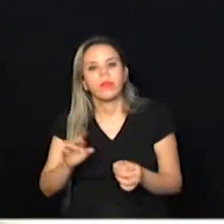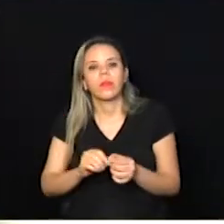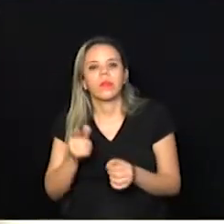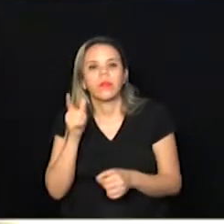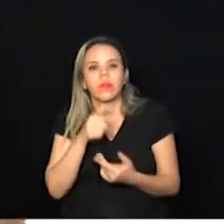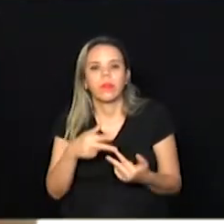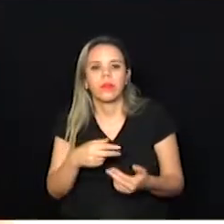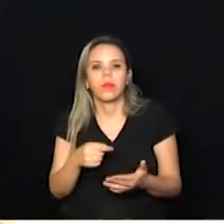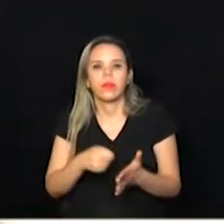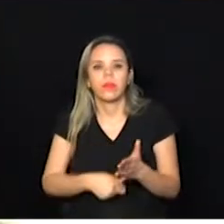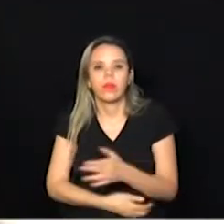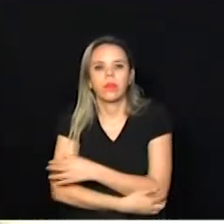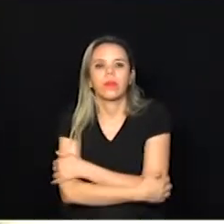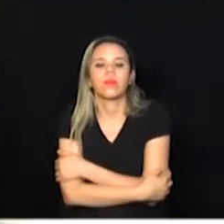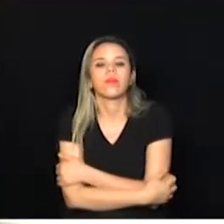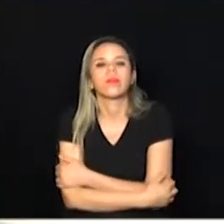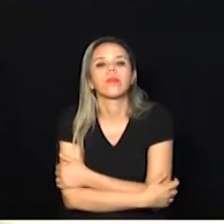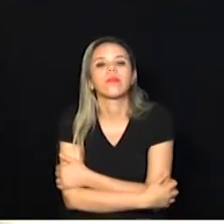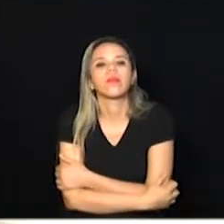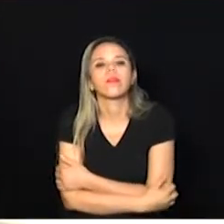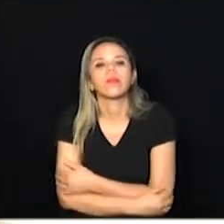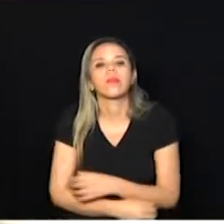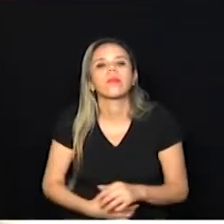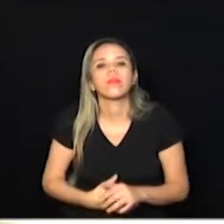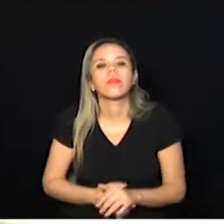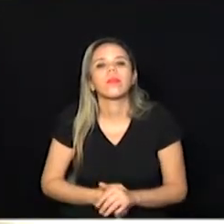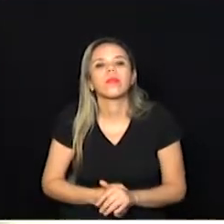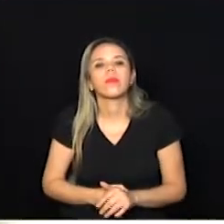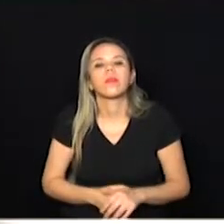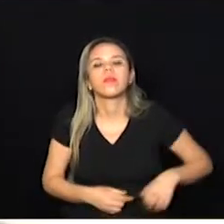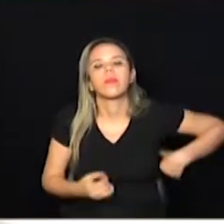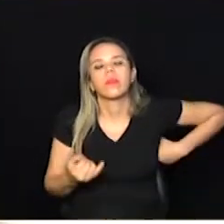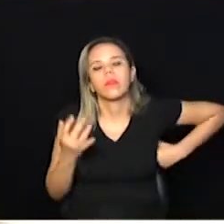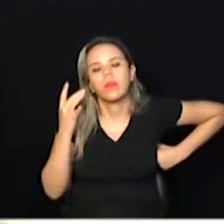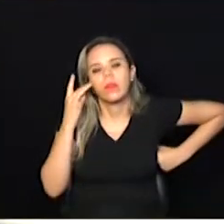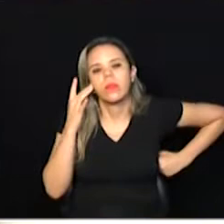as coisas com luta, com pressão. E acho que foi bem